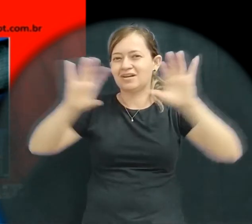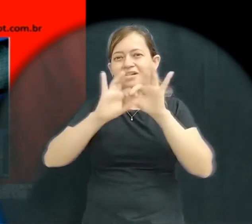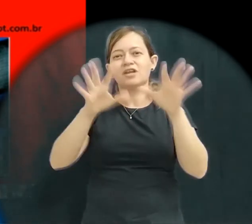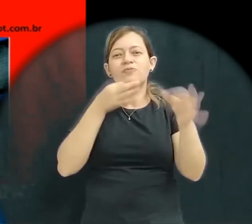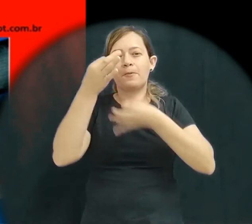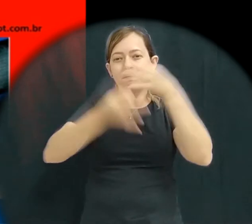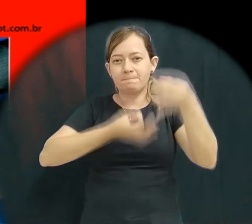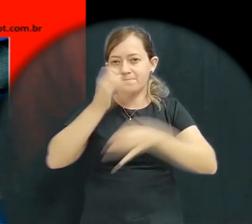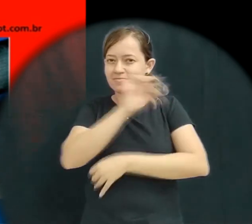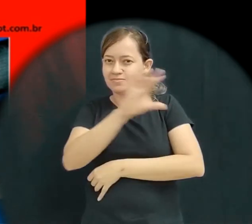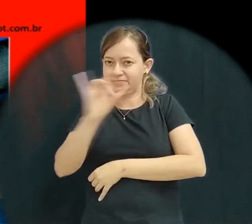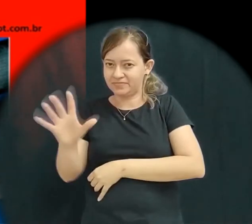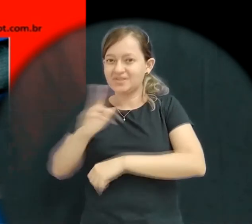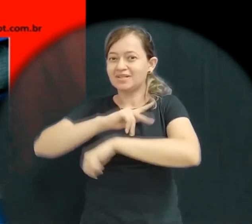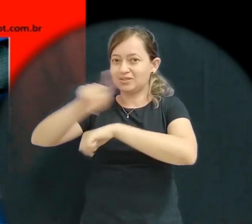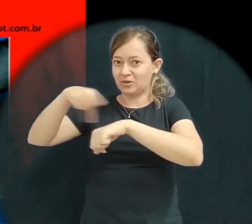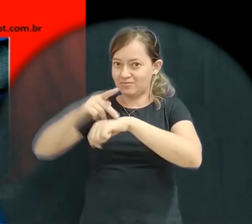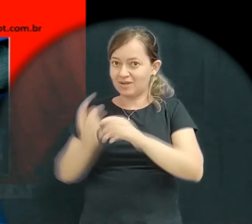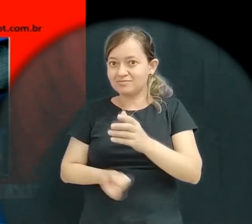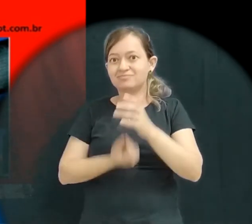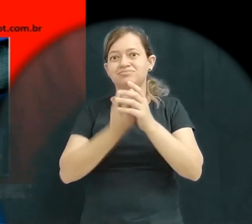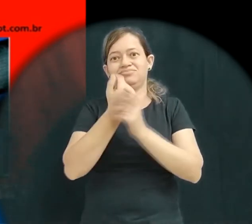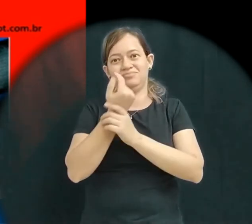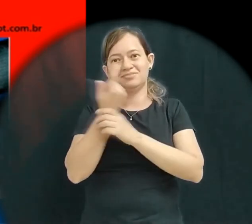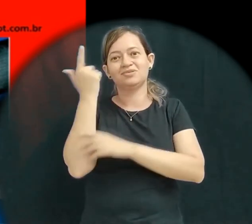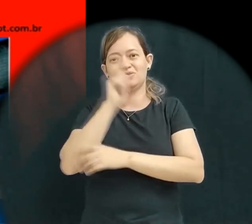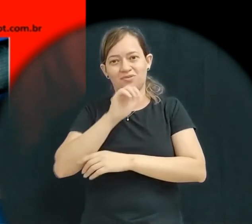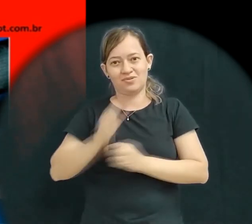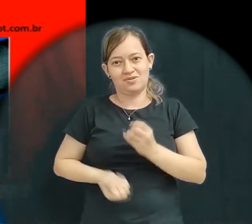privatizações de empresas para tornar o país capitalista